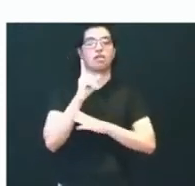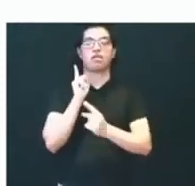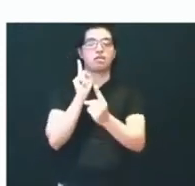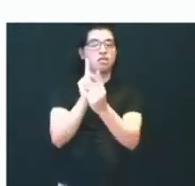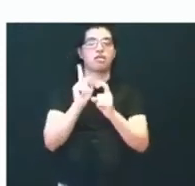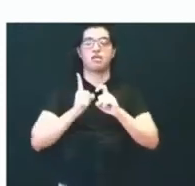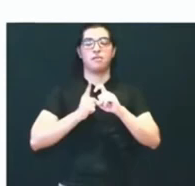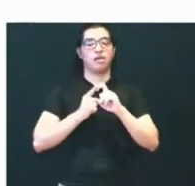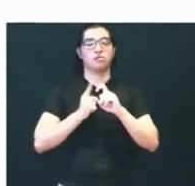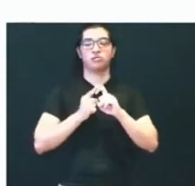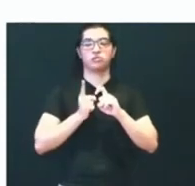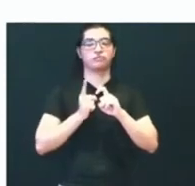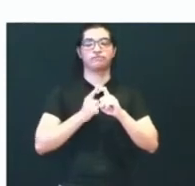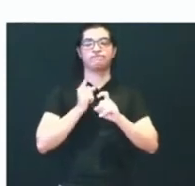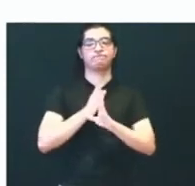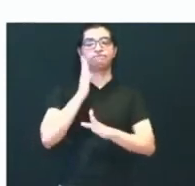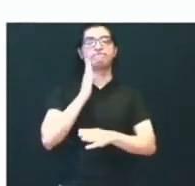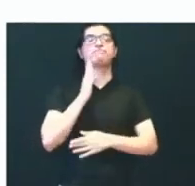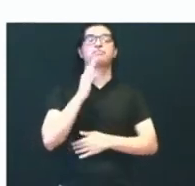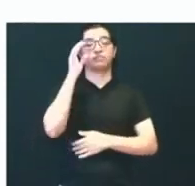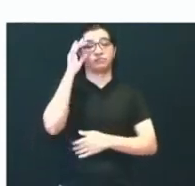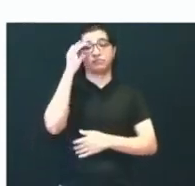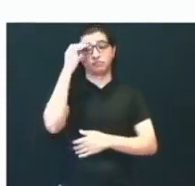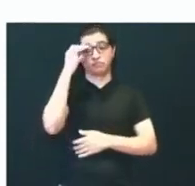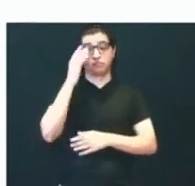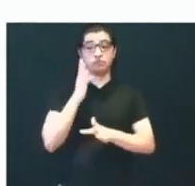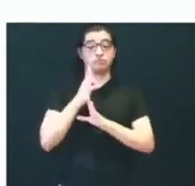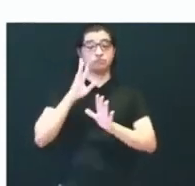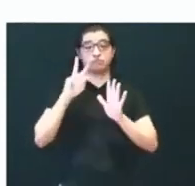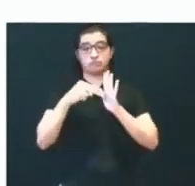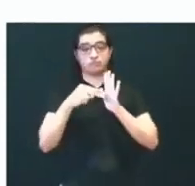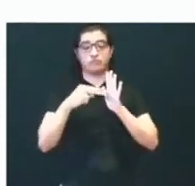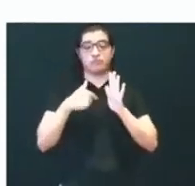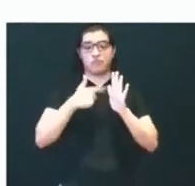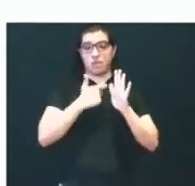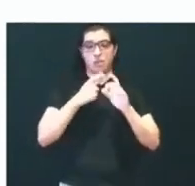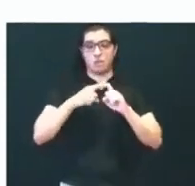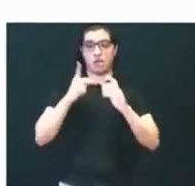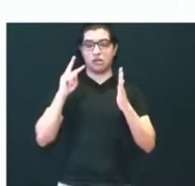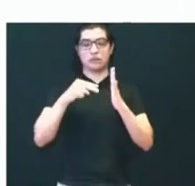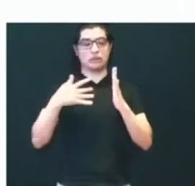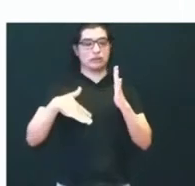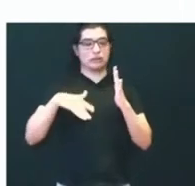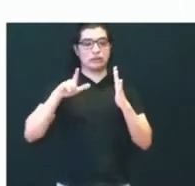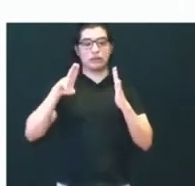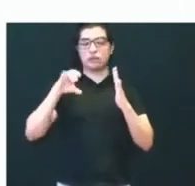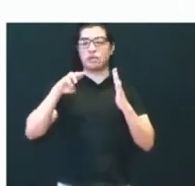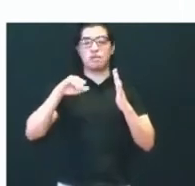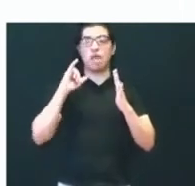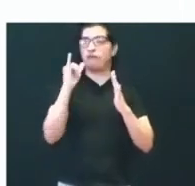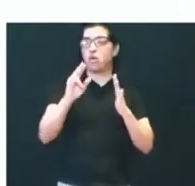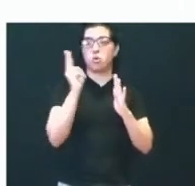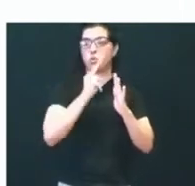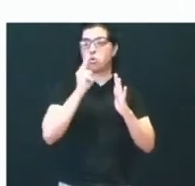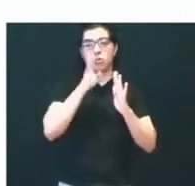porque os médicos que atendem quem vê o primeiro exame já ficam logo, naquela coisa, meu Deus, é uma leucemia, você precisa imediatamente